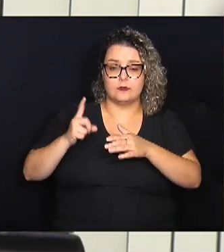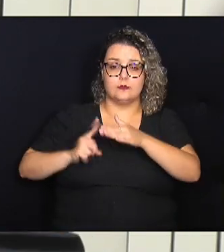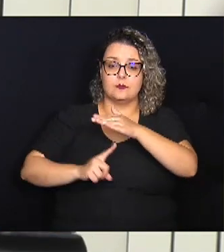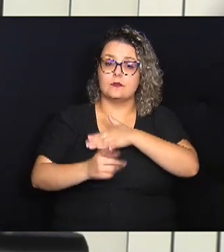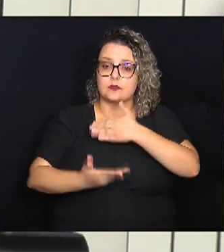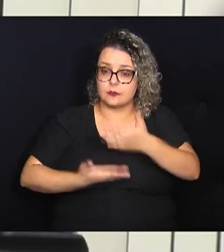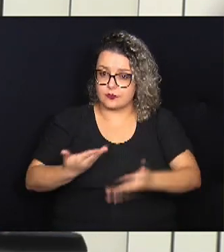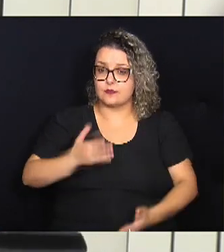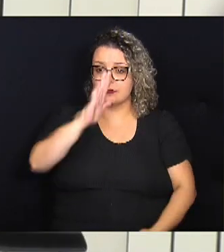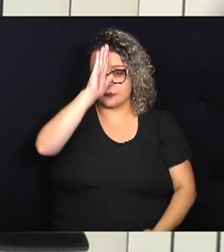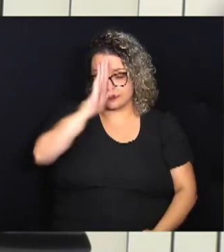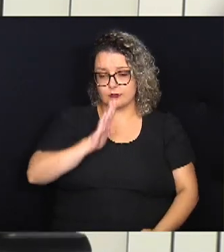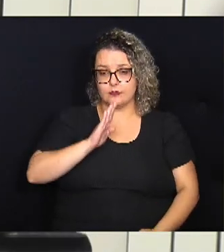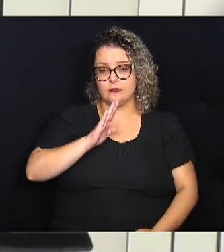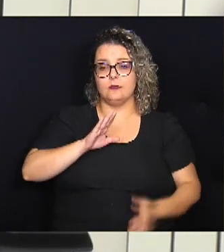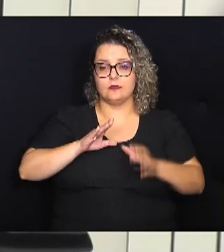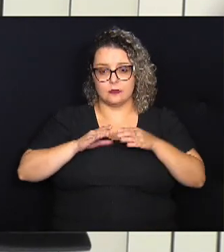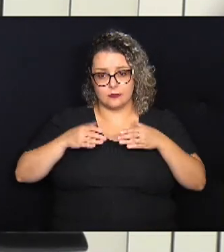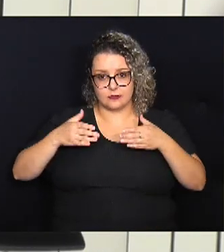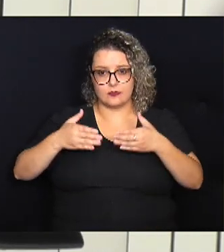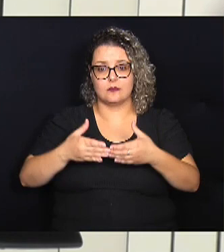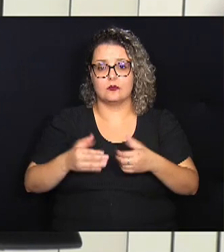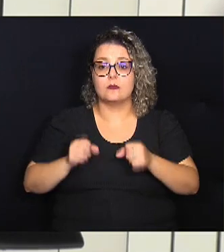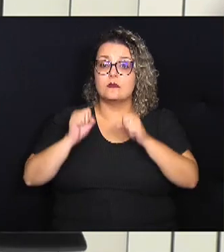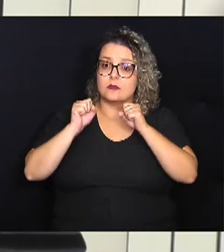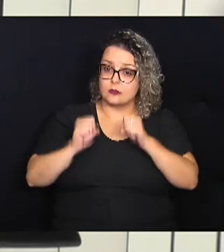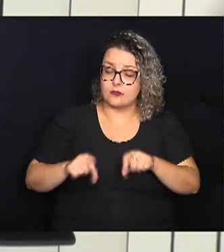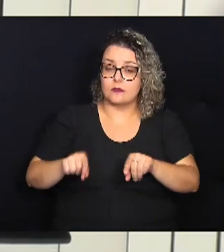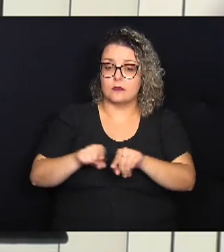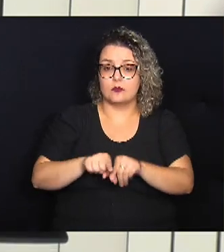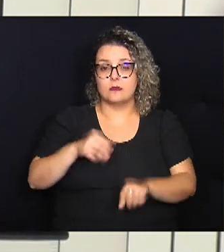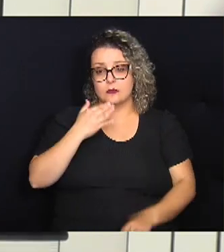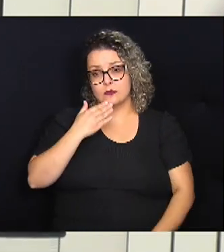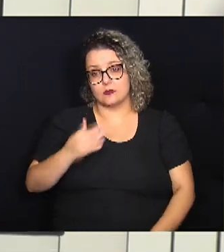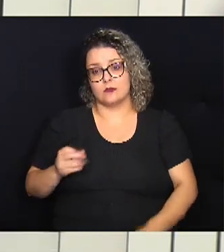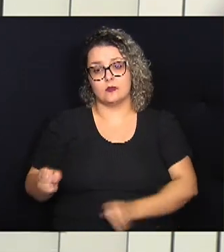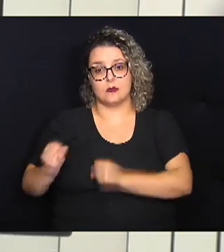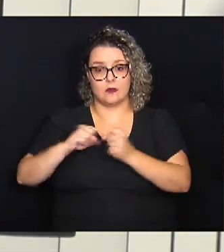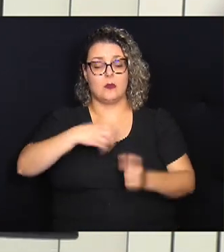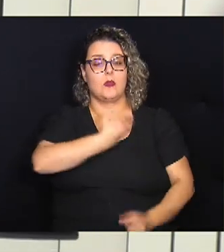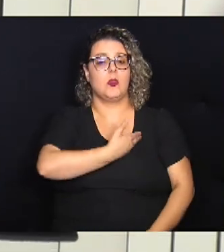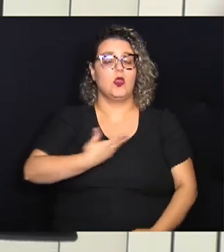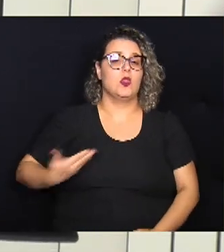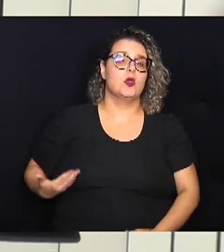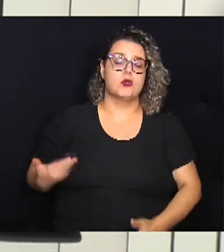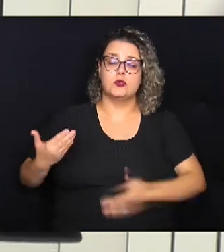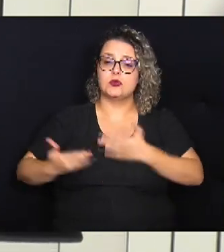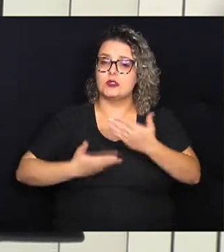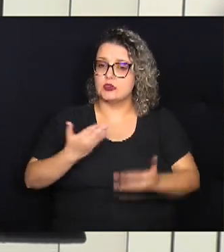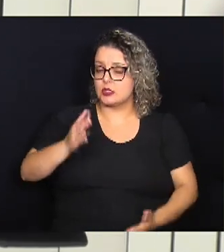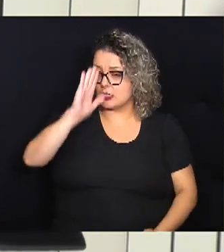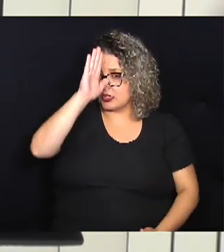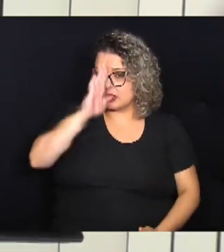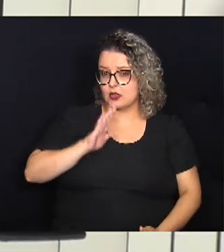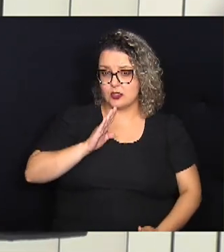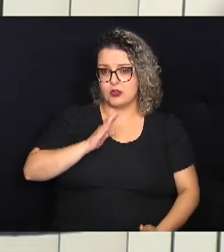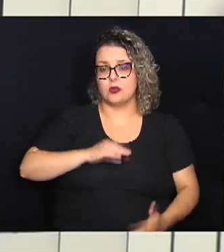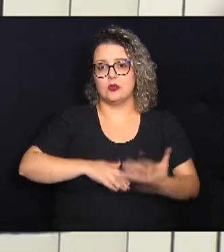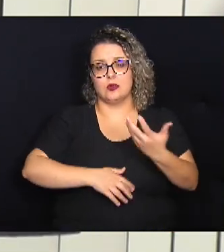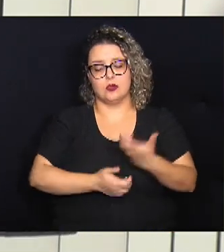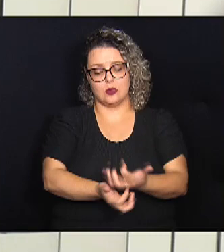serviços gratuitos à comunidade, que elas poderão solicitar ao poder público serviços gratuitos de corte de